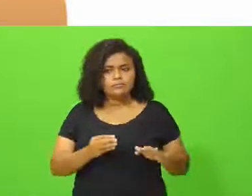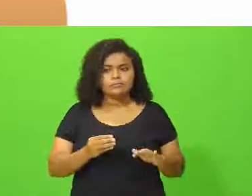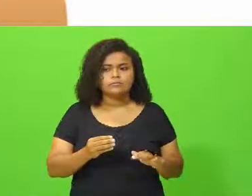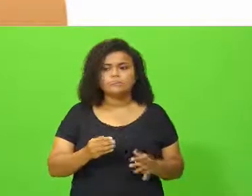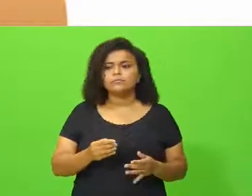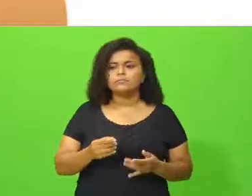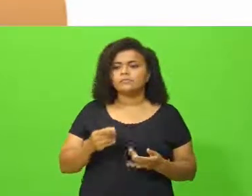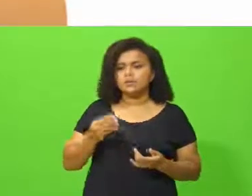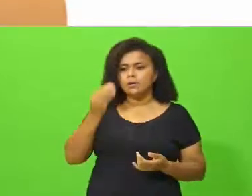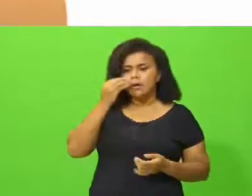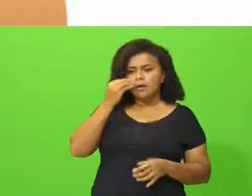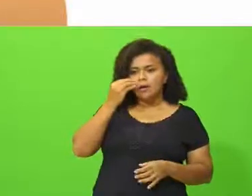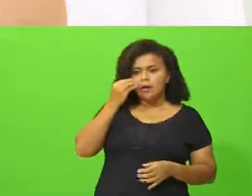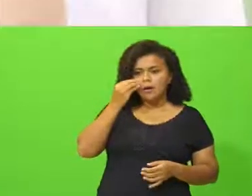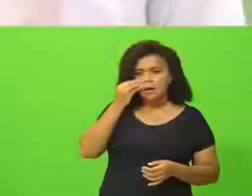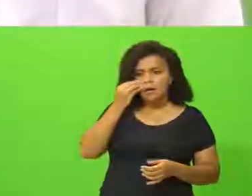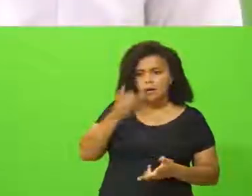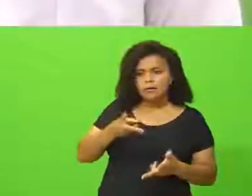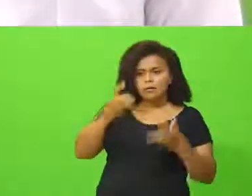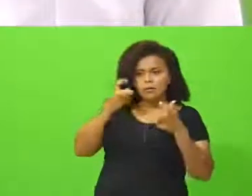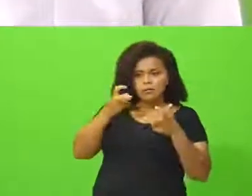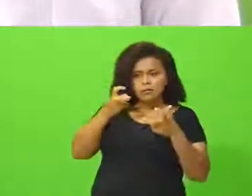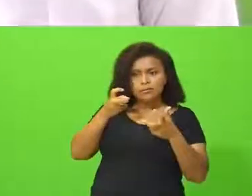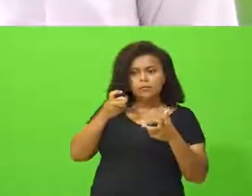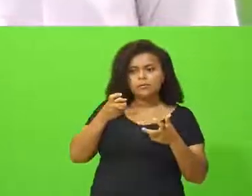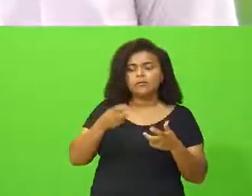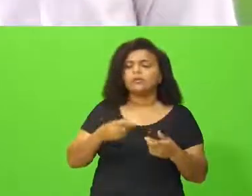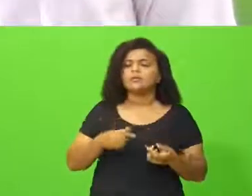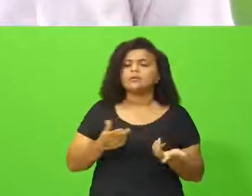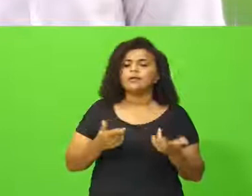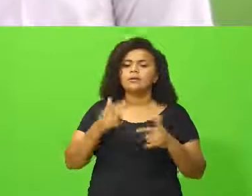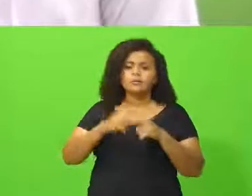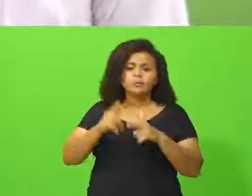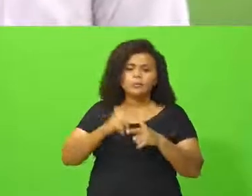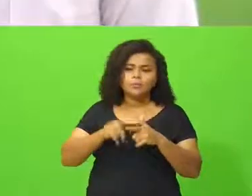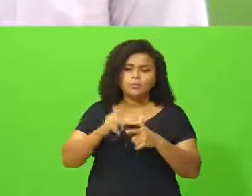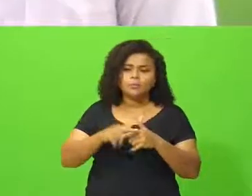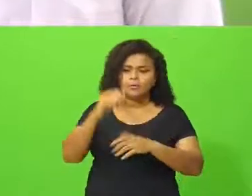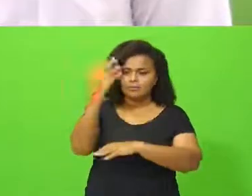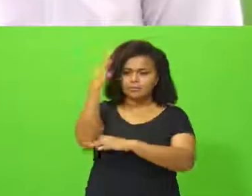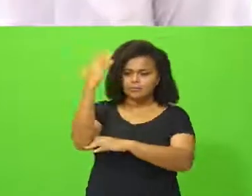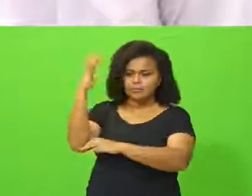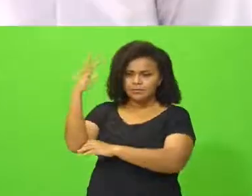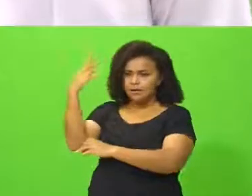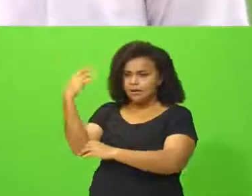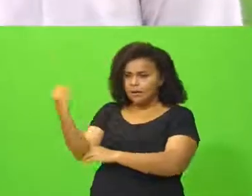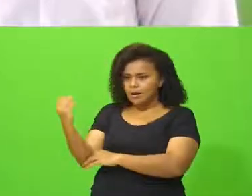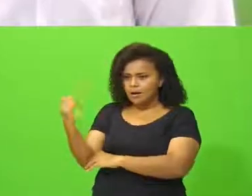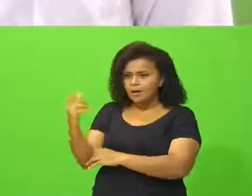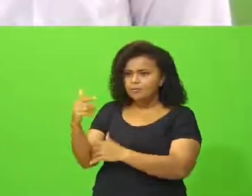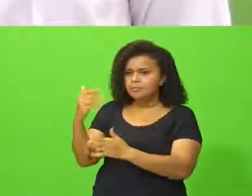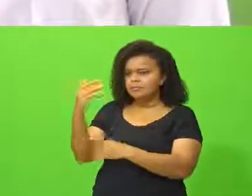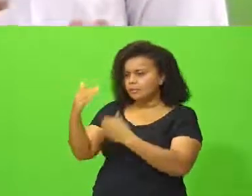toda associada a essa questão da degradação do meio, os impactos ambientais que,